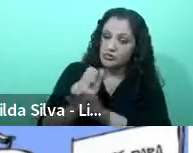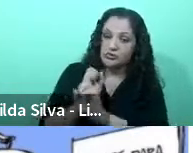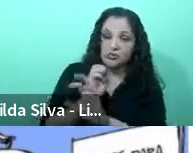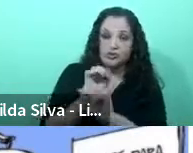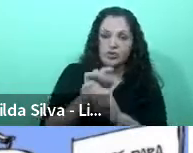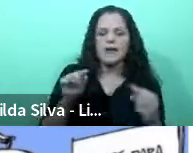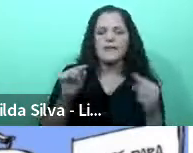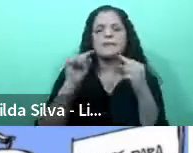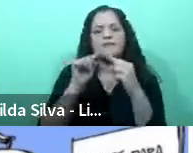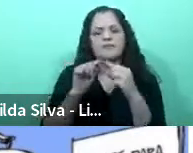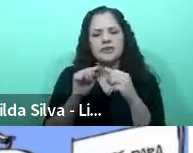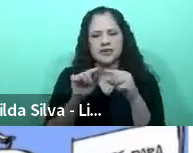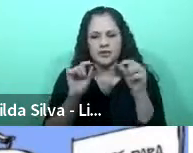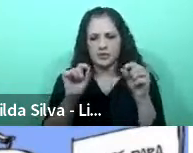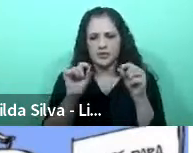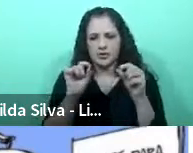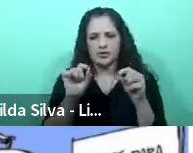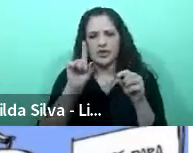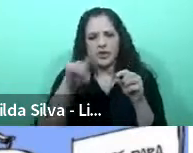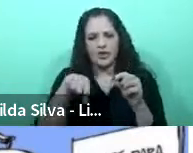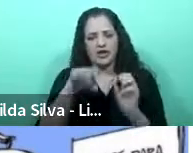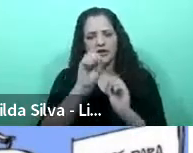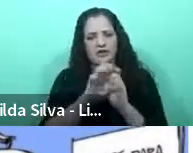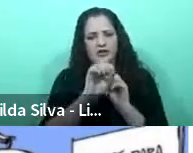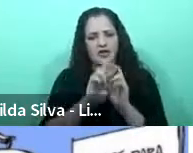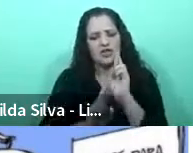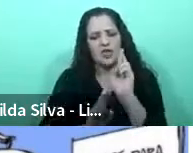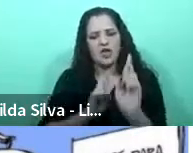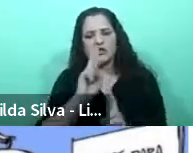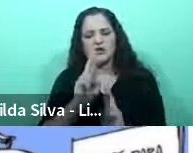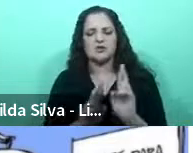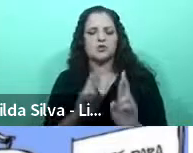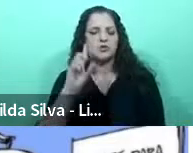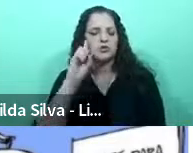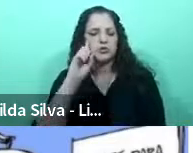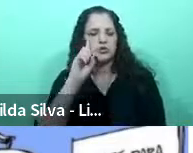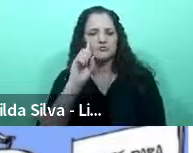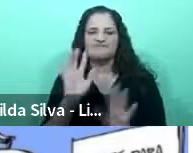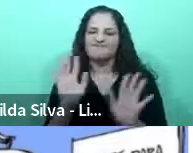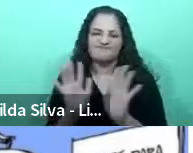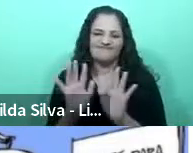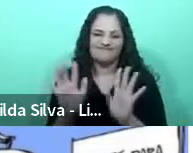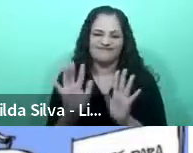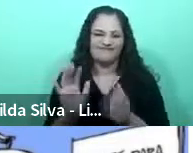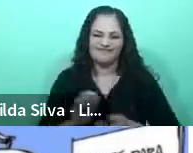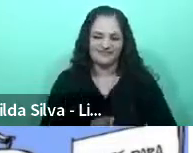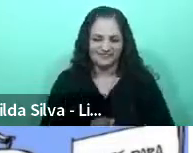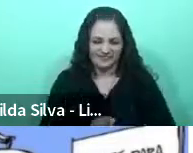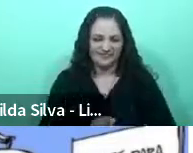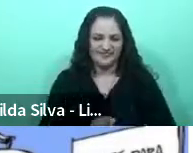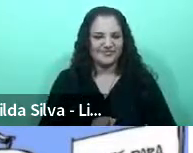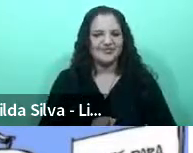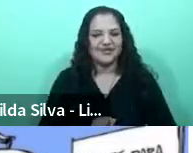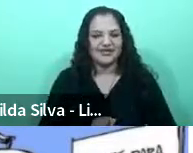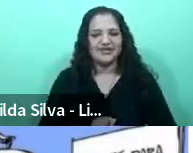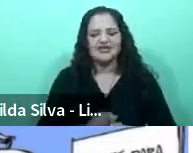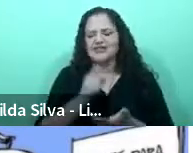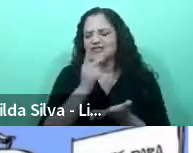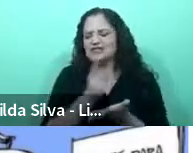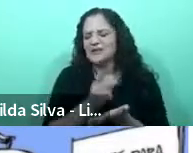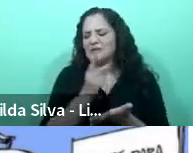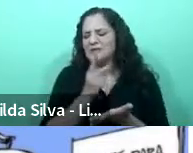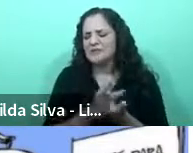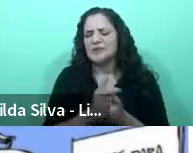ser educador apenas nas relações cotidianas, que quase